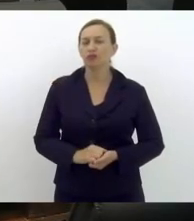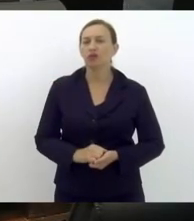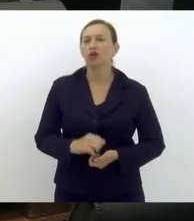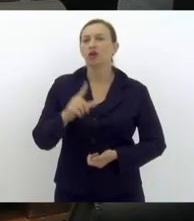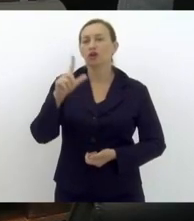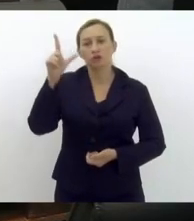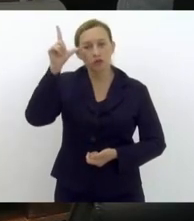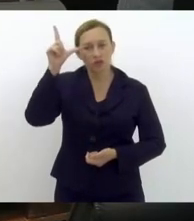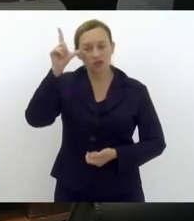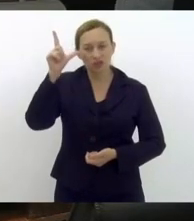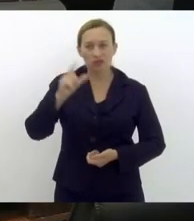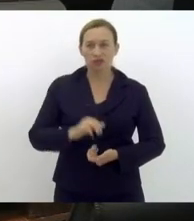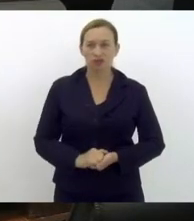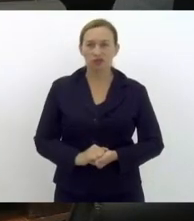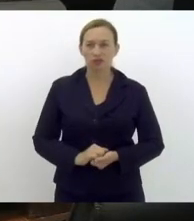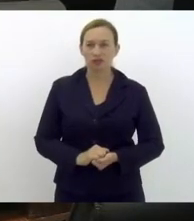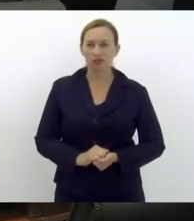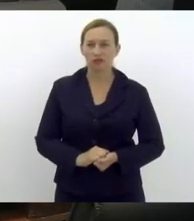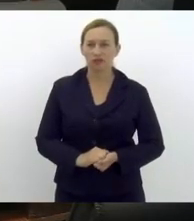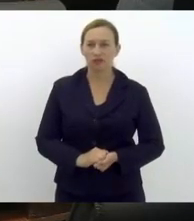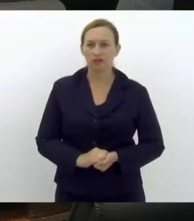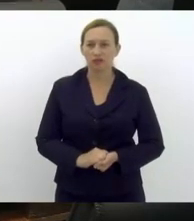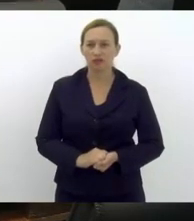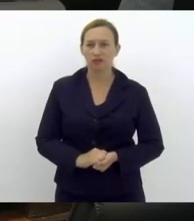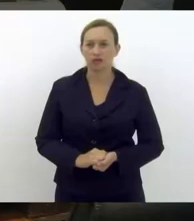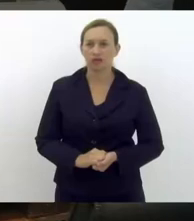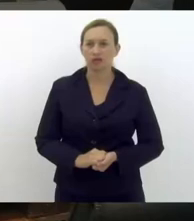Lucinha. Não está presente.